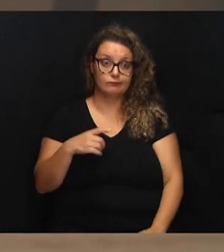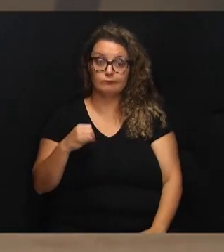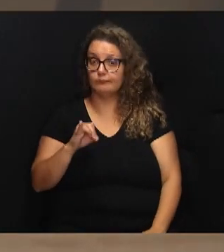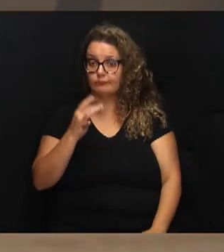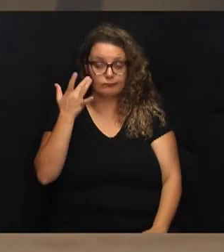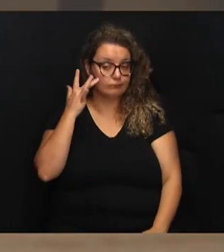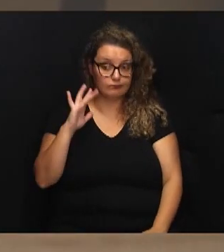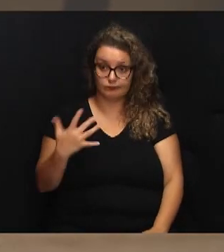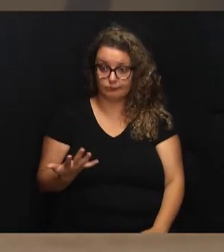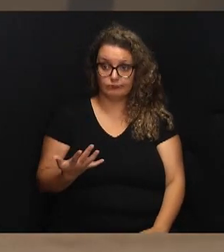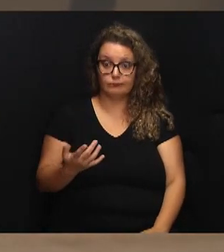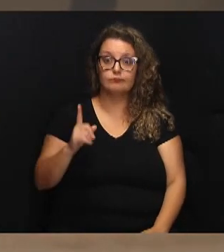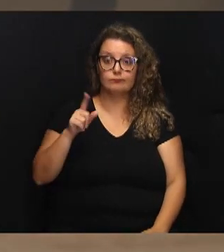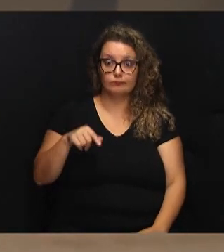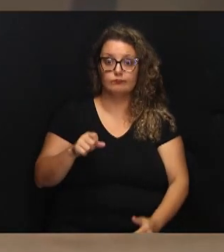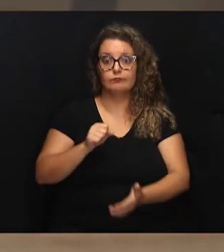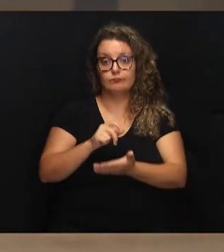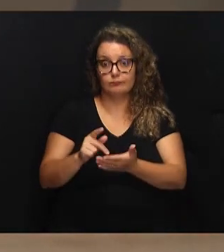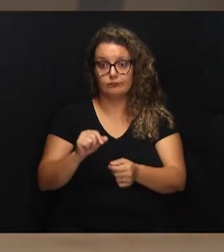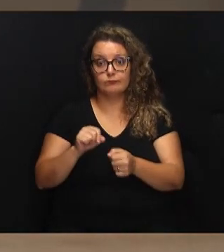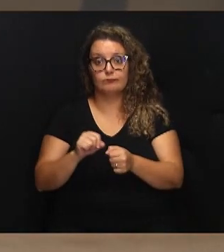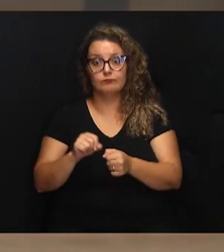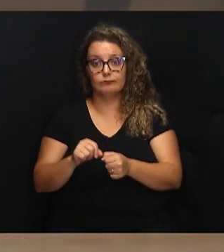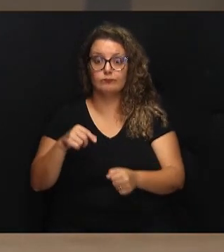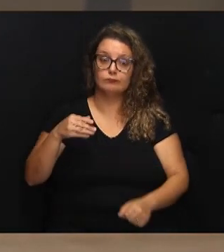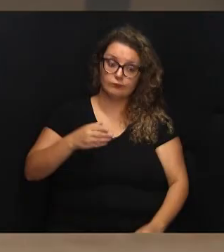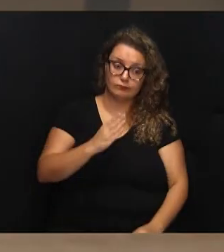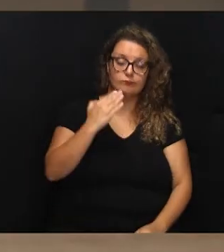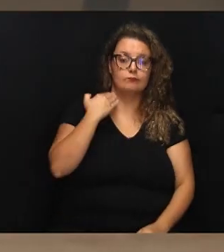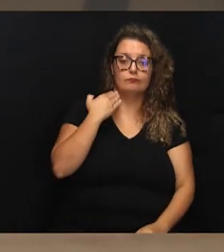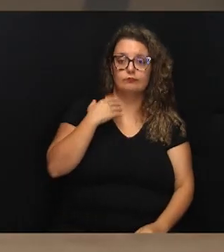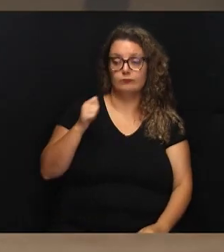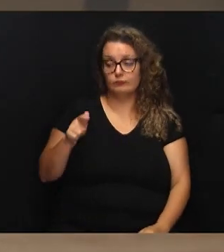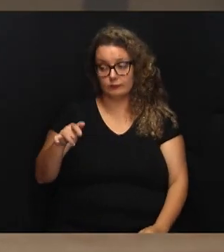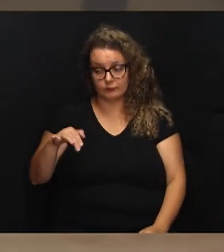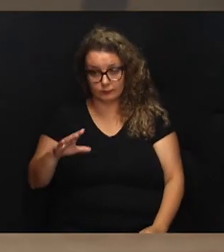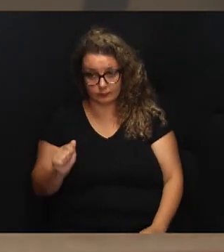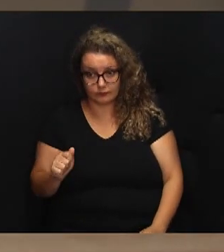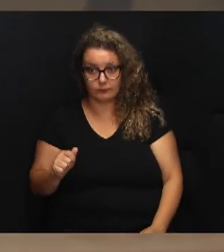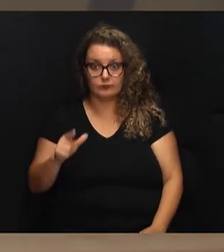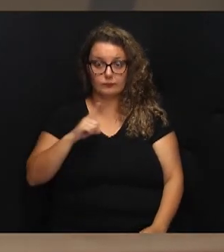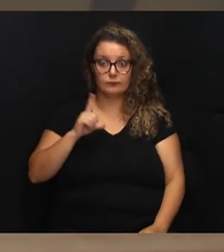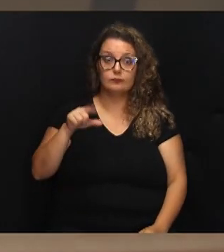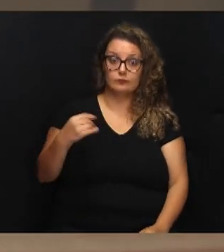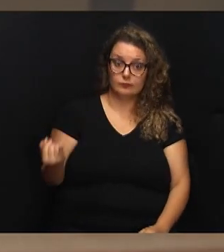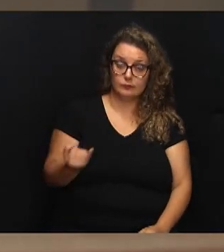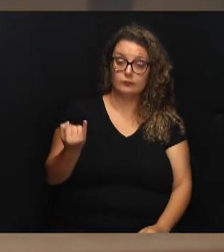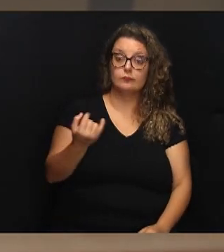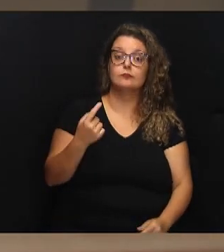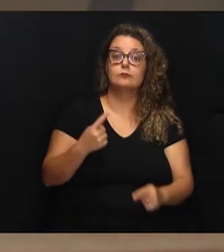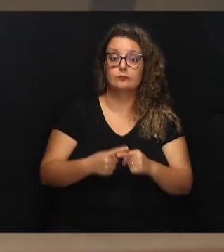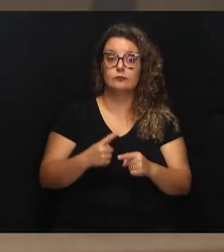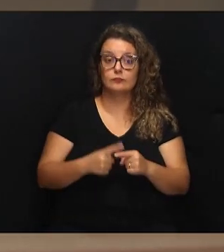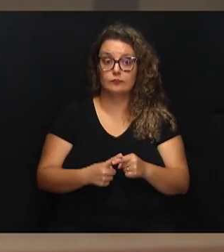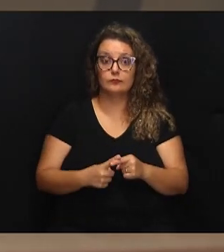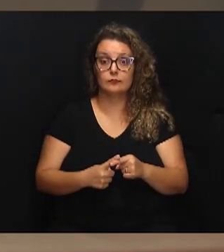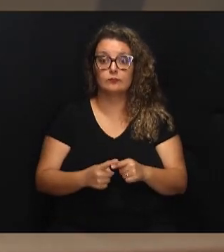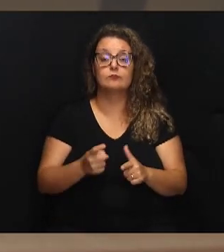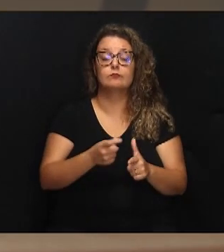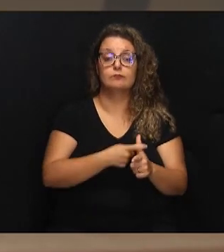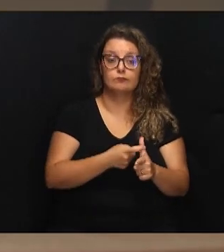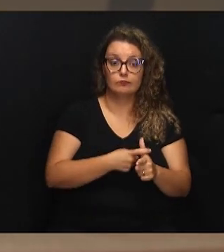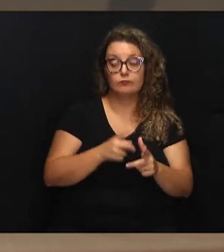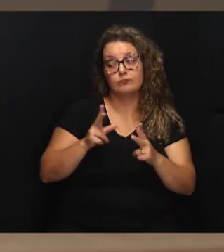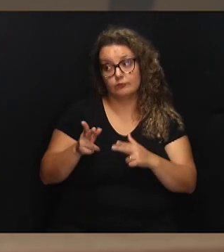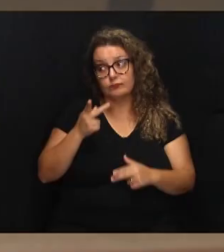souber, vai no aplicativo onde ele fez isso, vai no banco, vai na agência onde ele tiver. É muito importante porque o endividamento, eu falei há